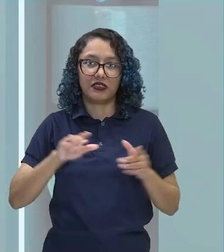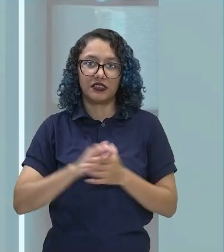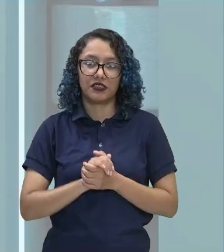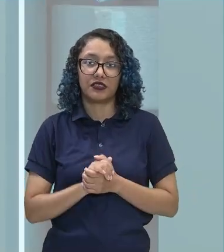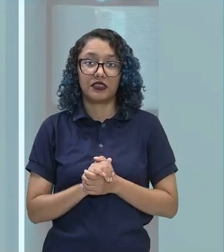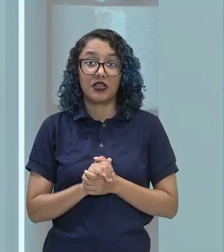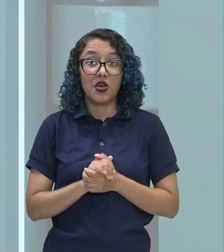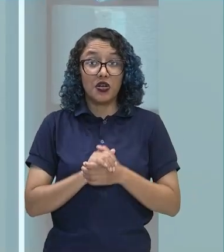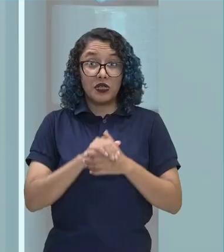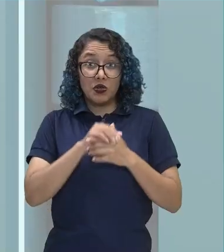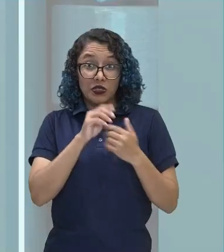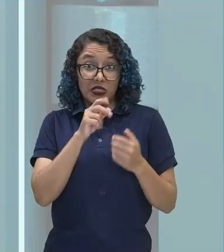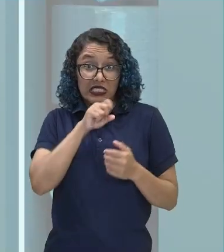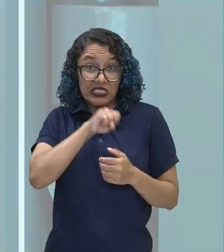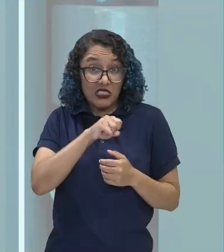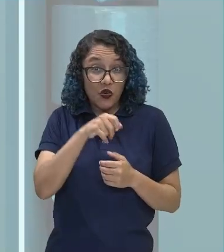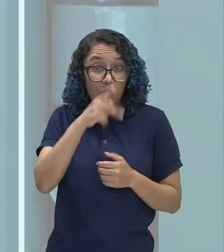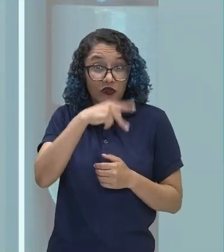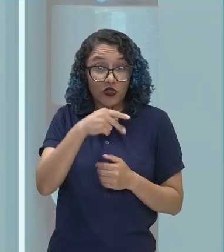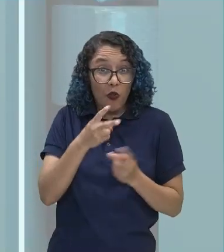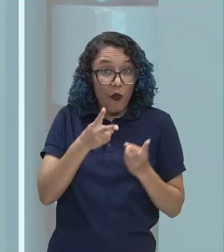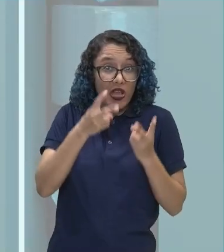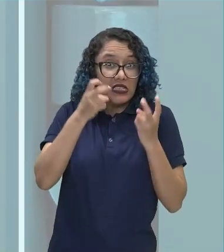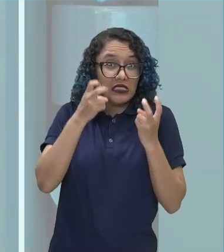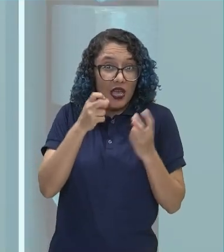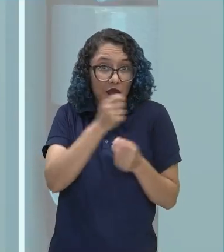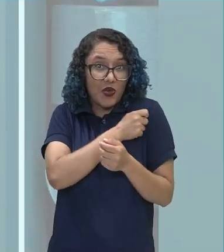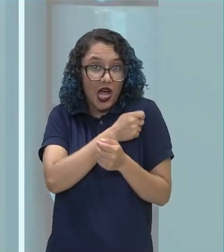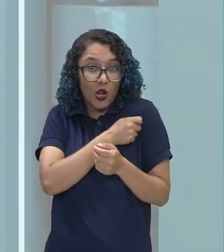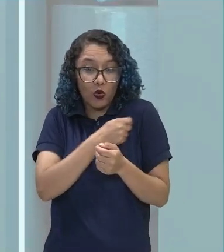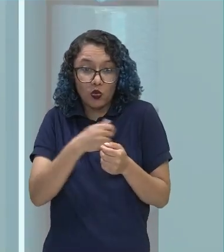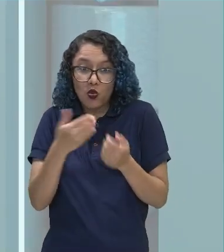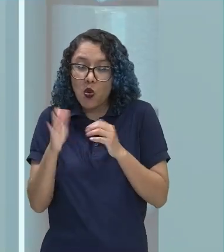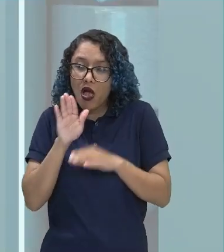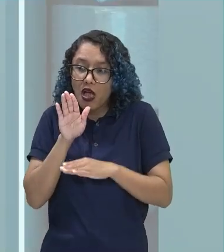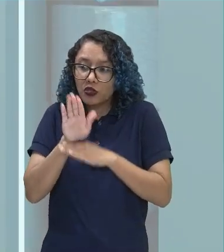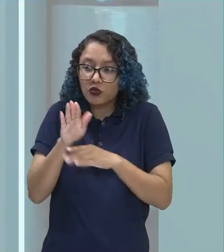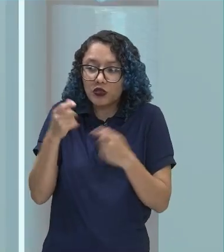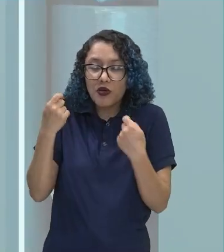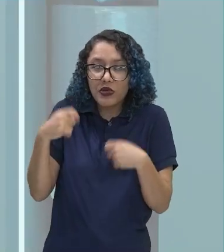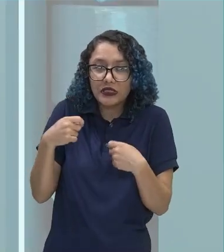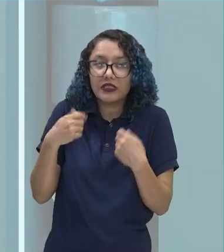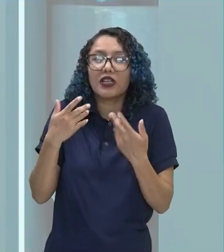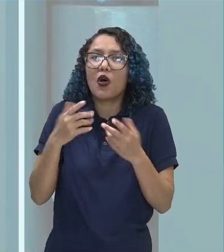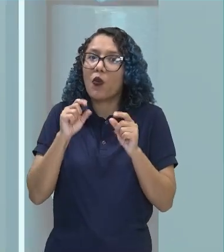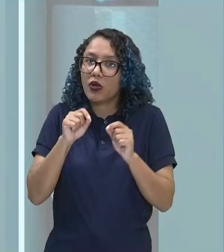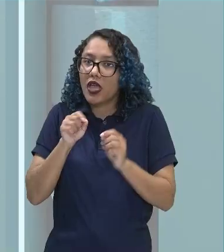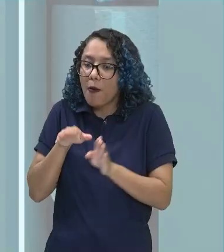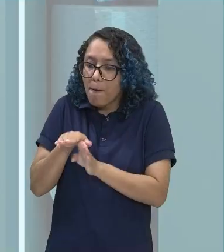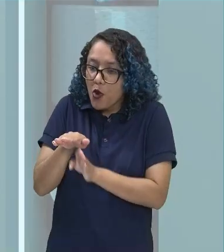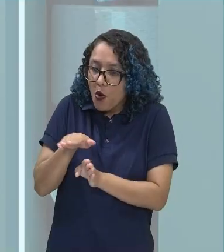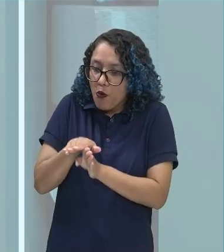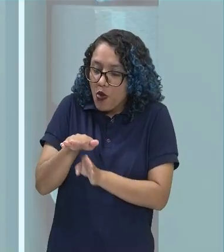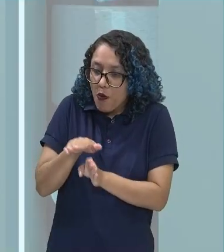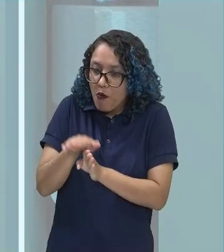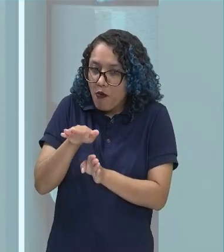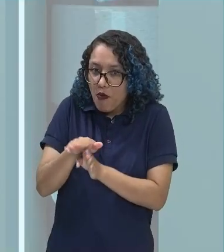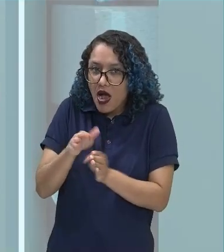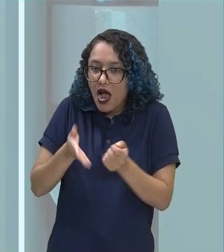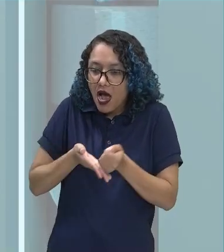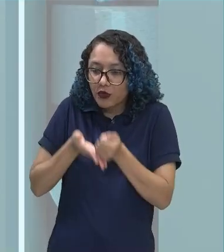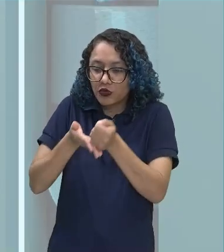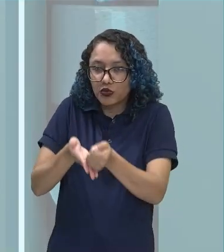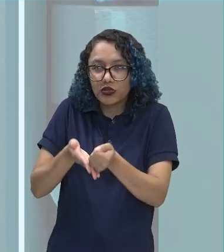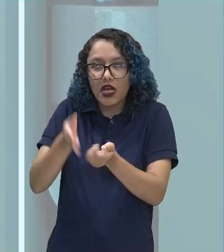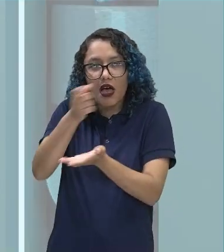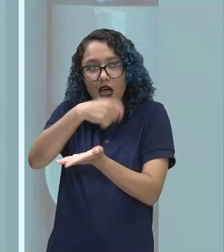ser ajudado em determinado assunto, eu já vou começar a direcionar esse aluno para escrever melhor, né?